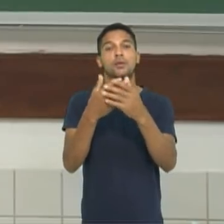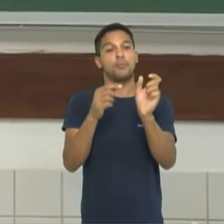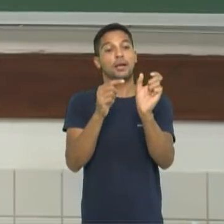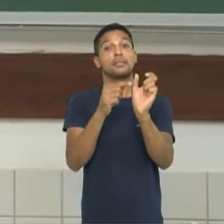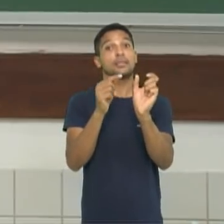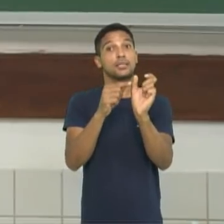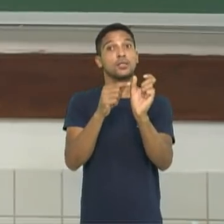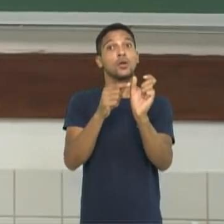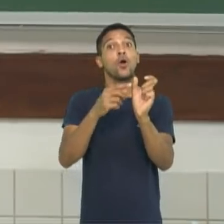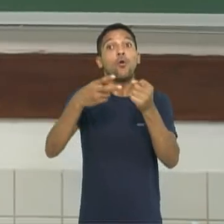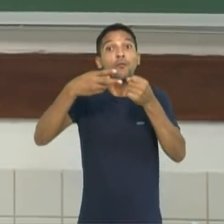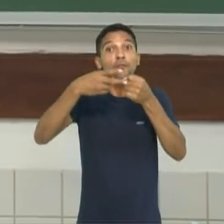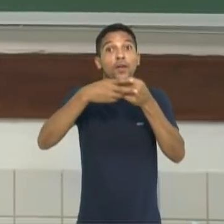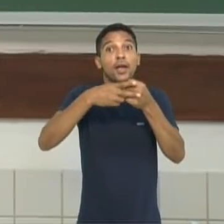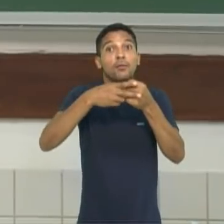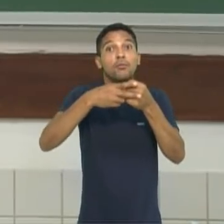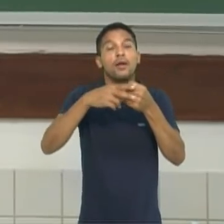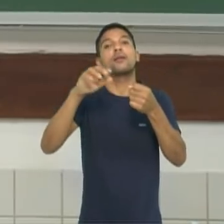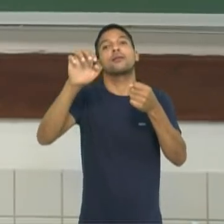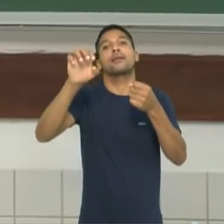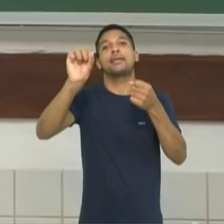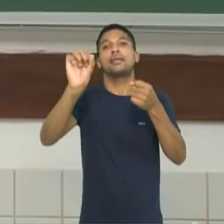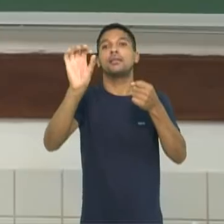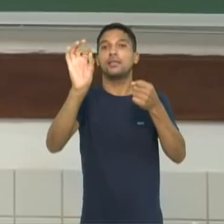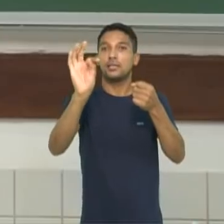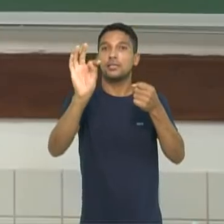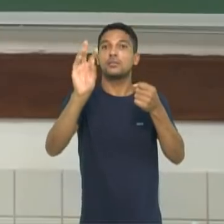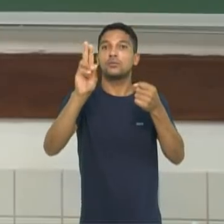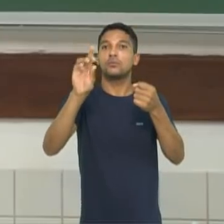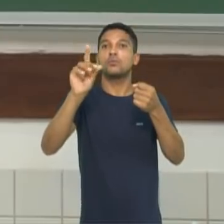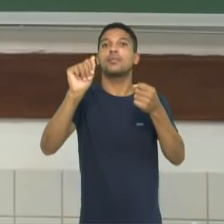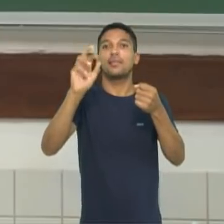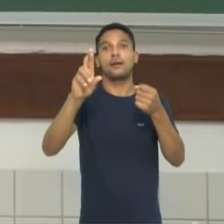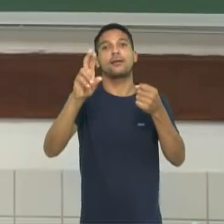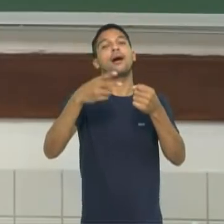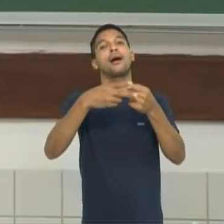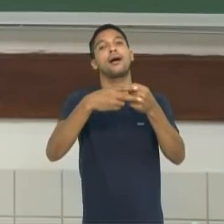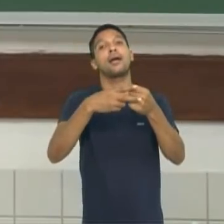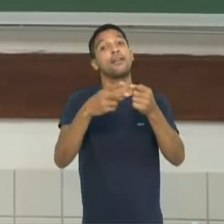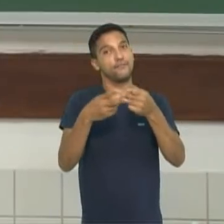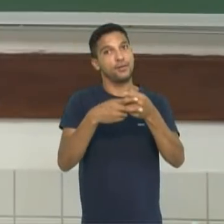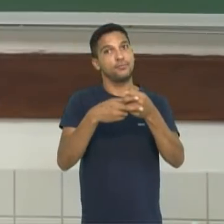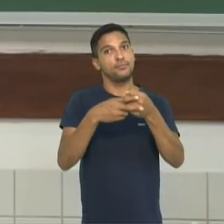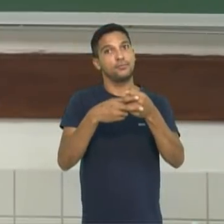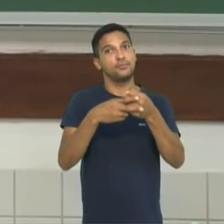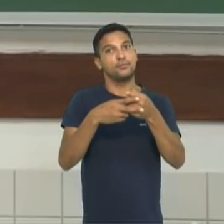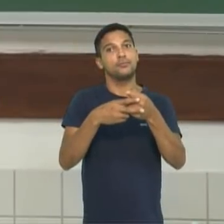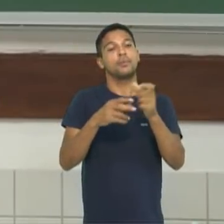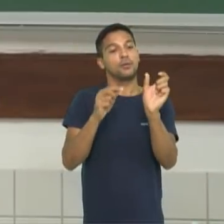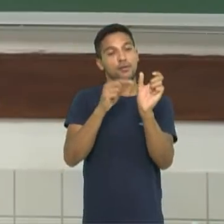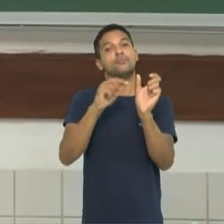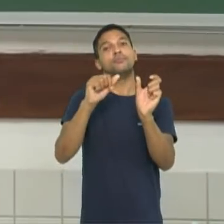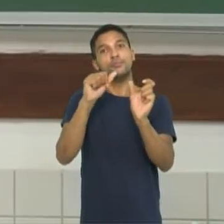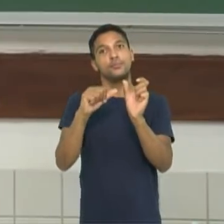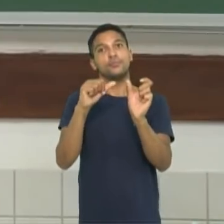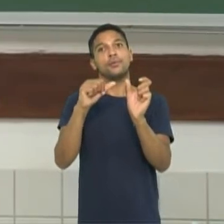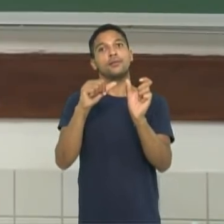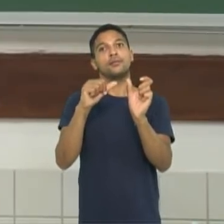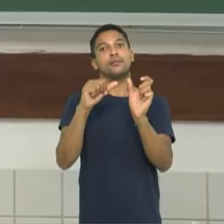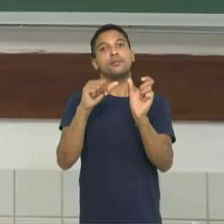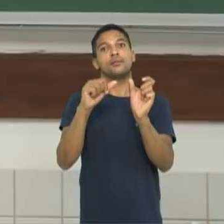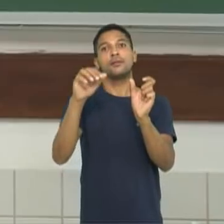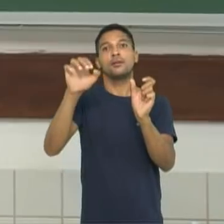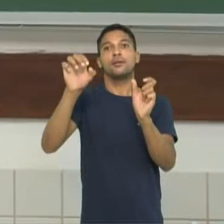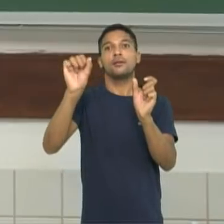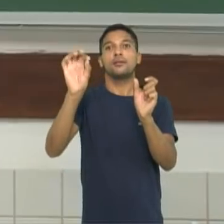estudar, er, fazer, ir, sorrir, eu tenho os verbos no infinitivo, né? A única exceção da língua portuguesa